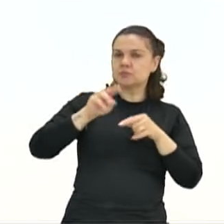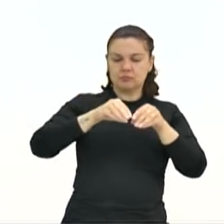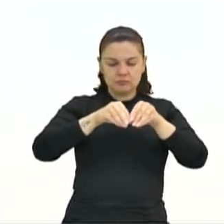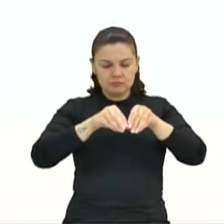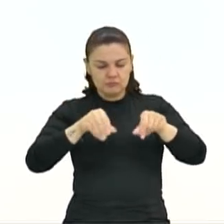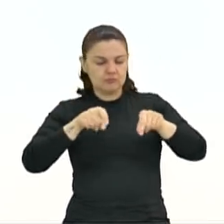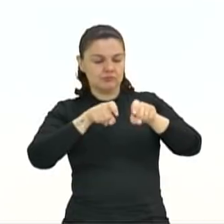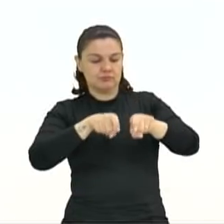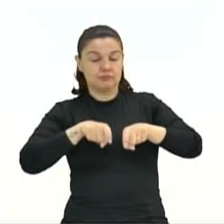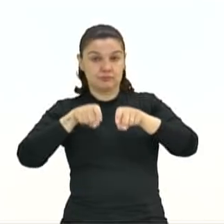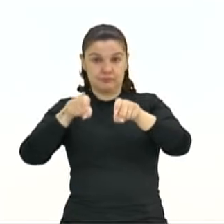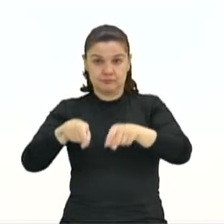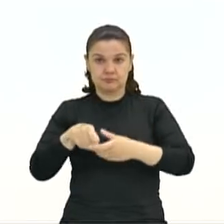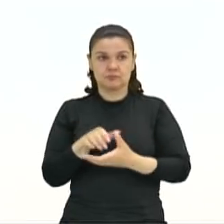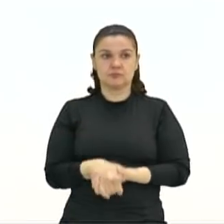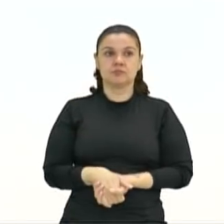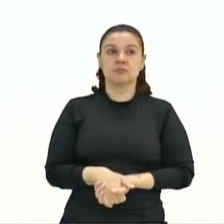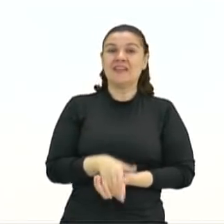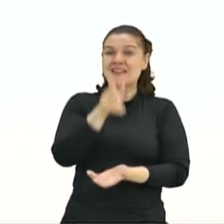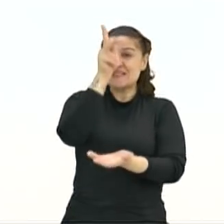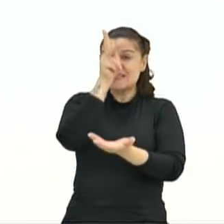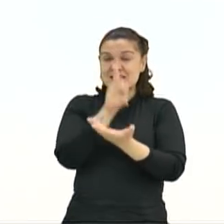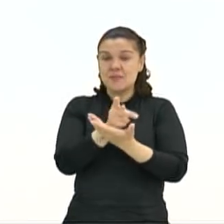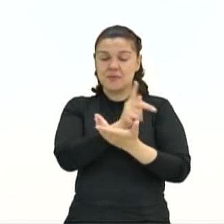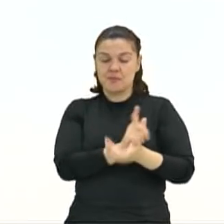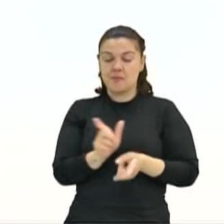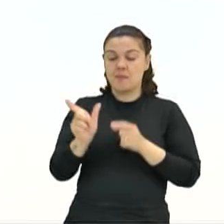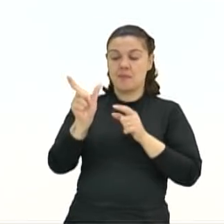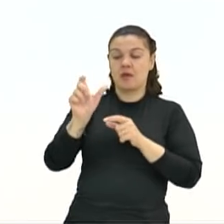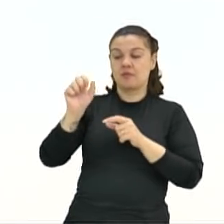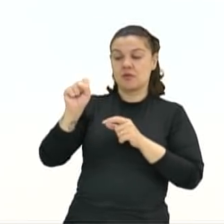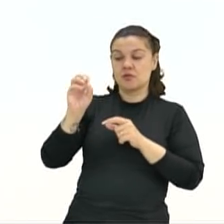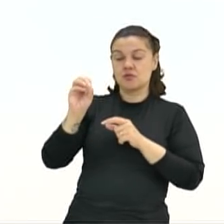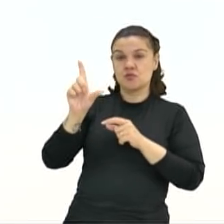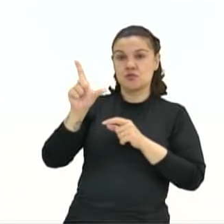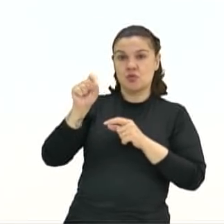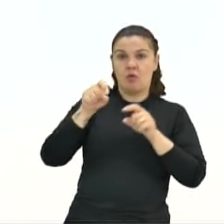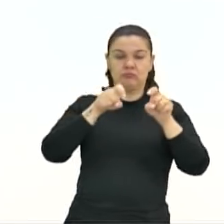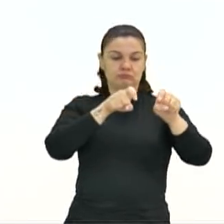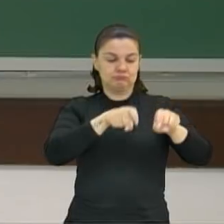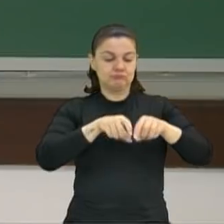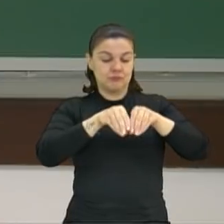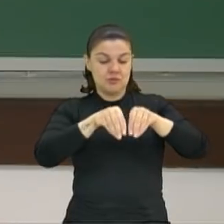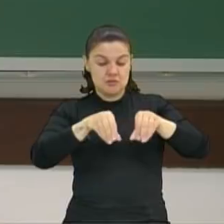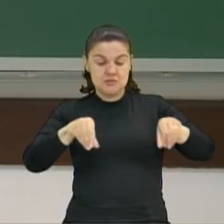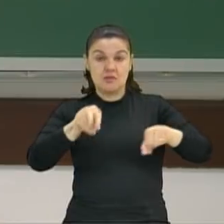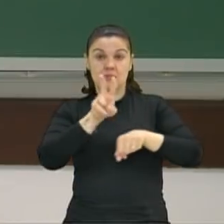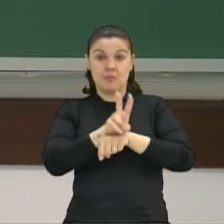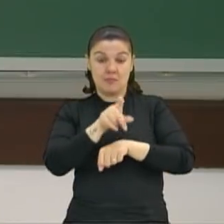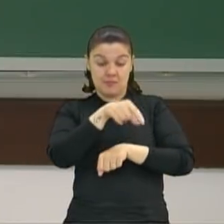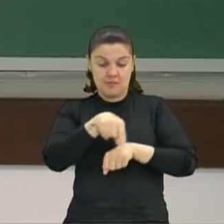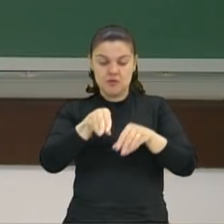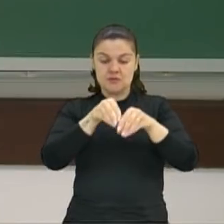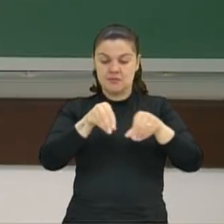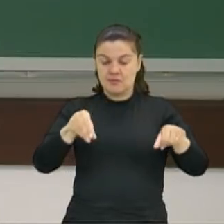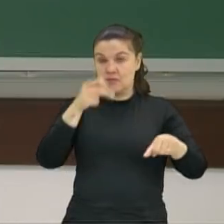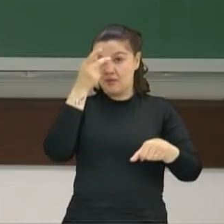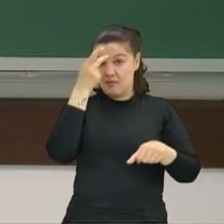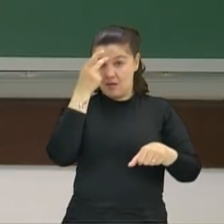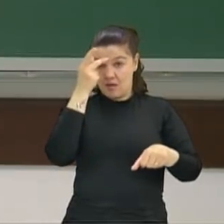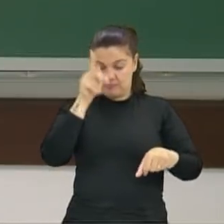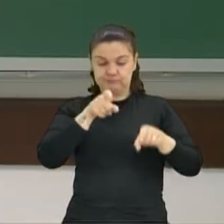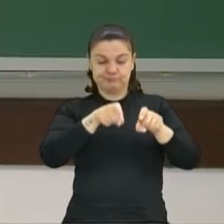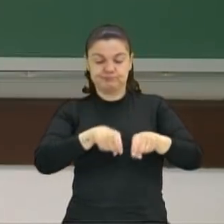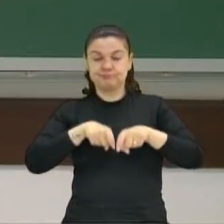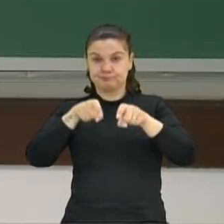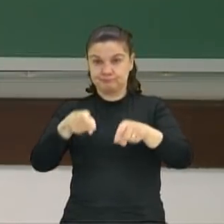agricultura. Solo, quando nós estamos falando de solo, é ali a terra para o plantio,